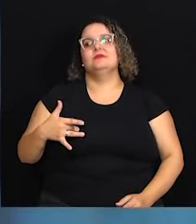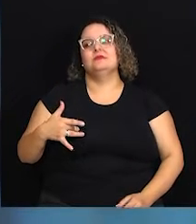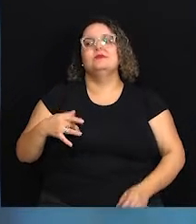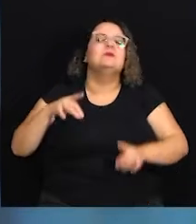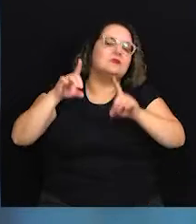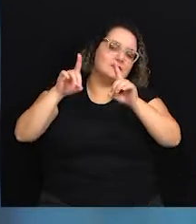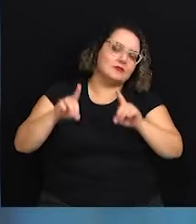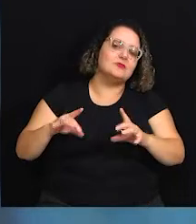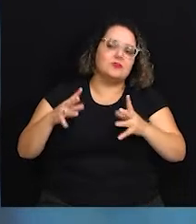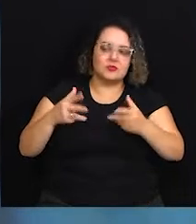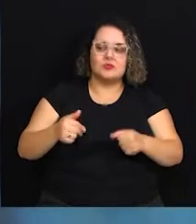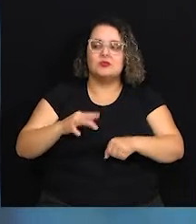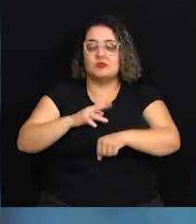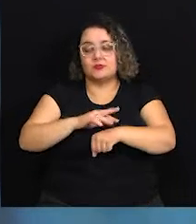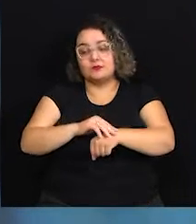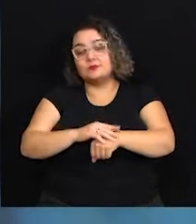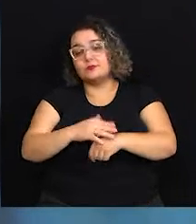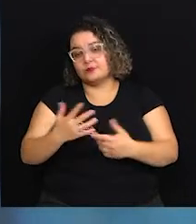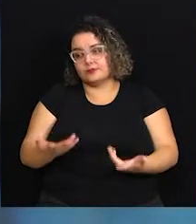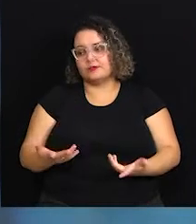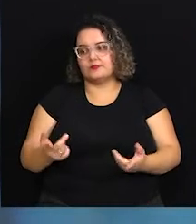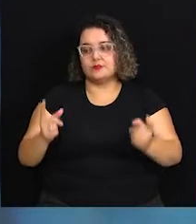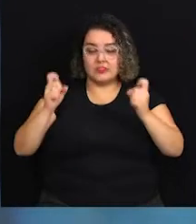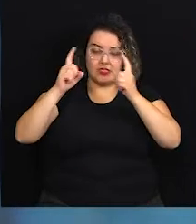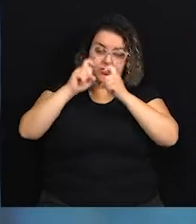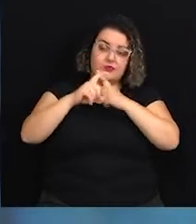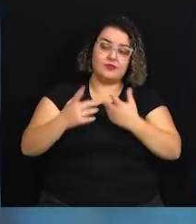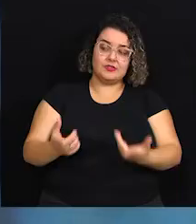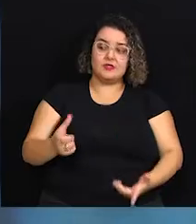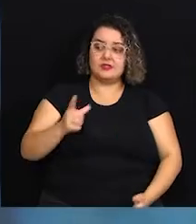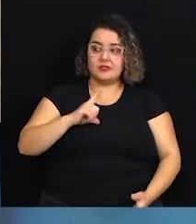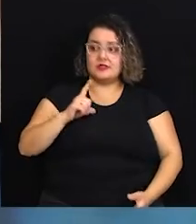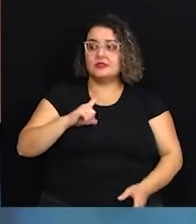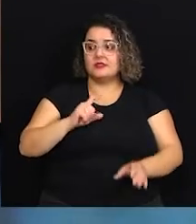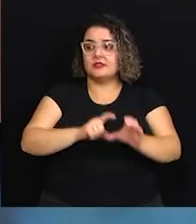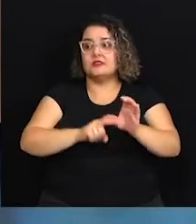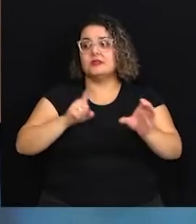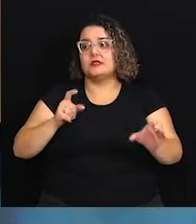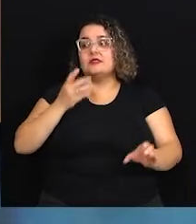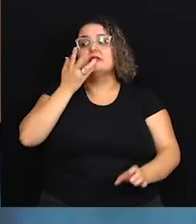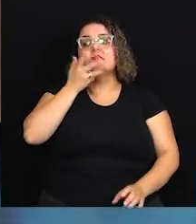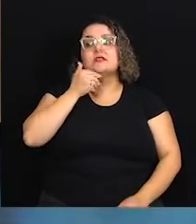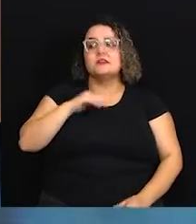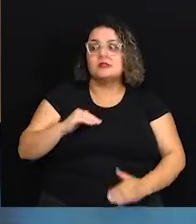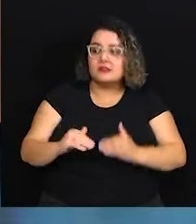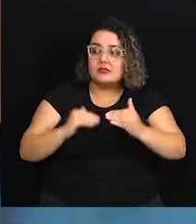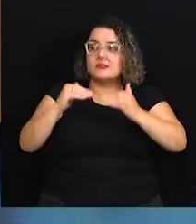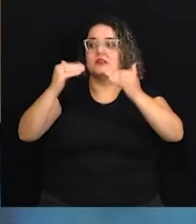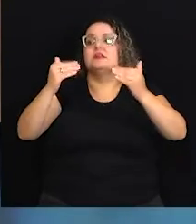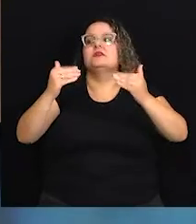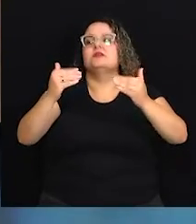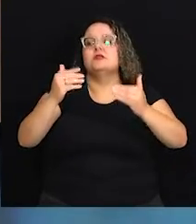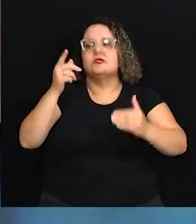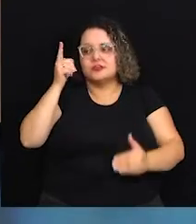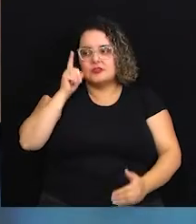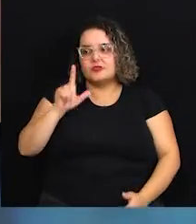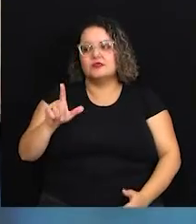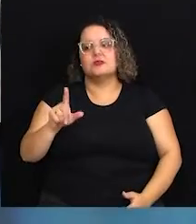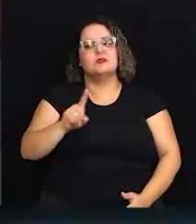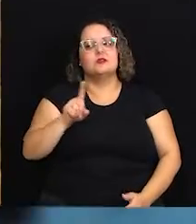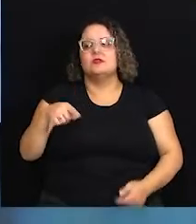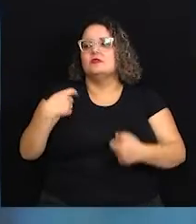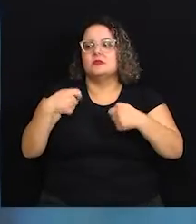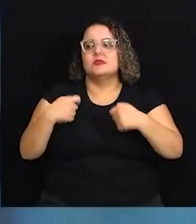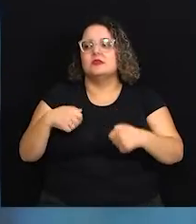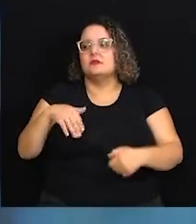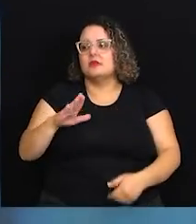todas as comorbidades. Então, é bem raro a gente ter essa condição da criança conseguir evoluir tanto a ponto de conseguir não